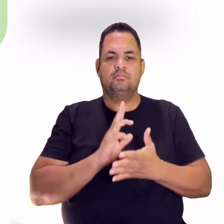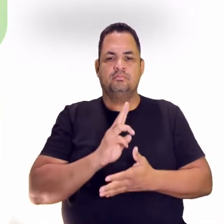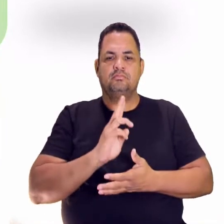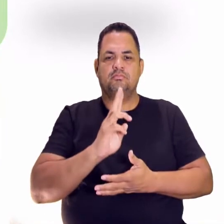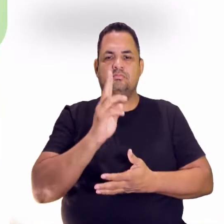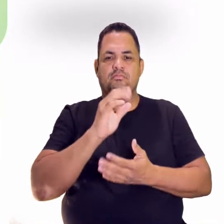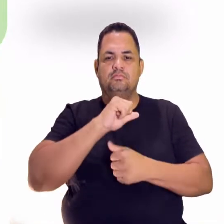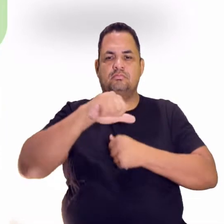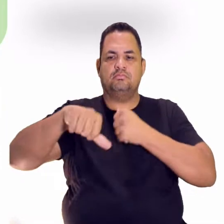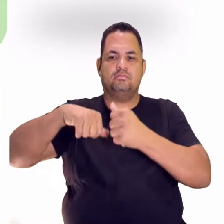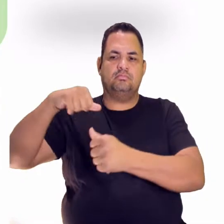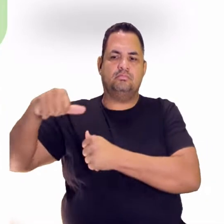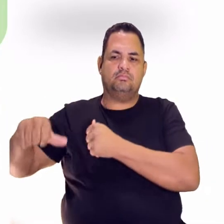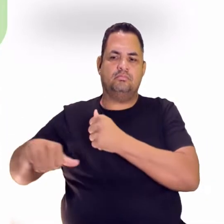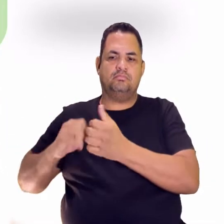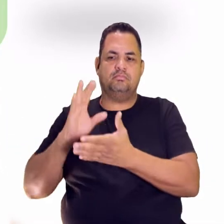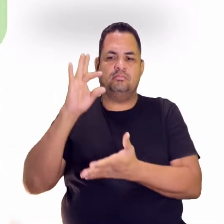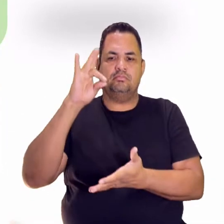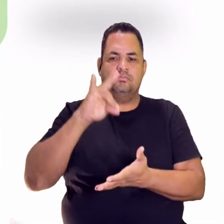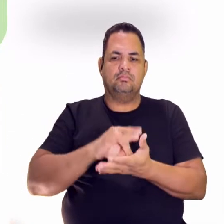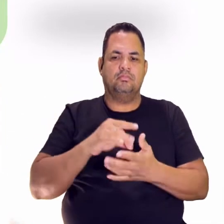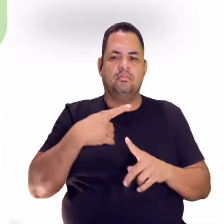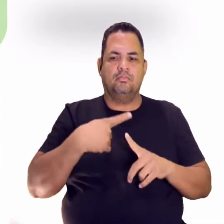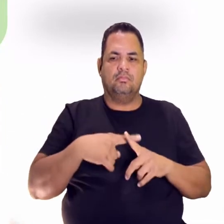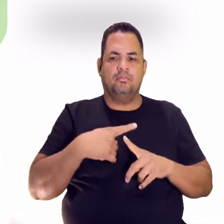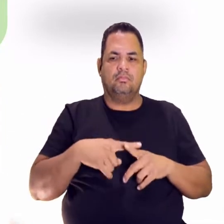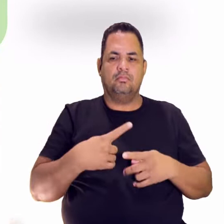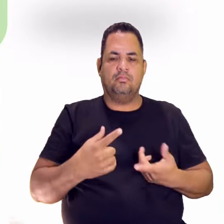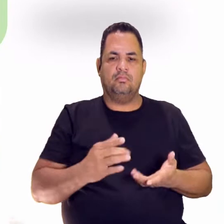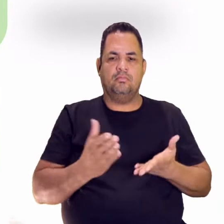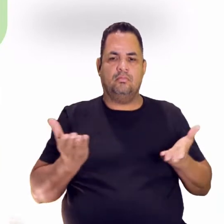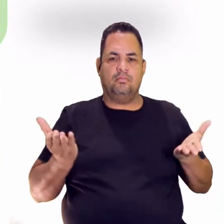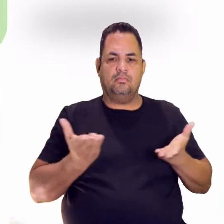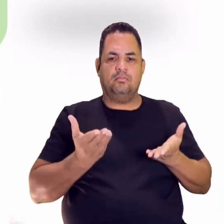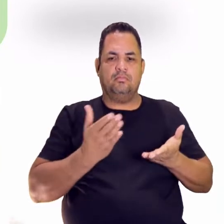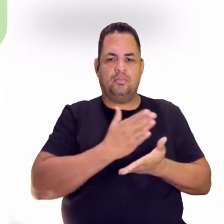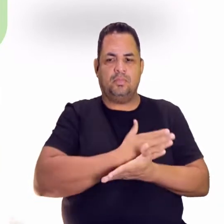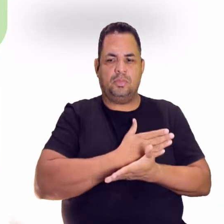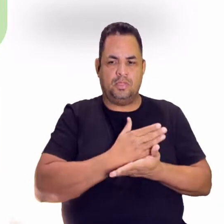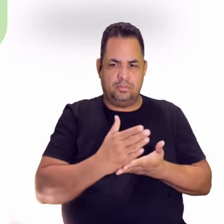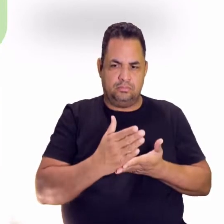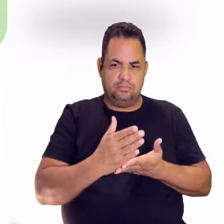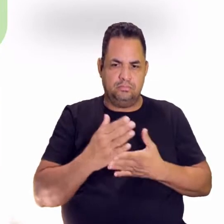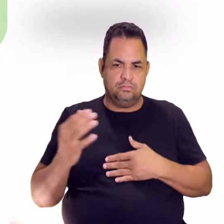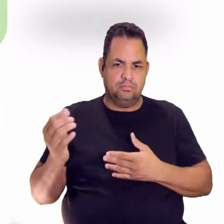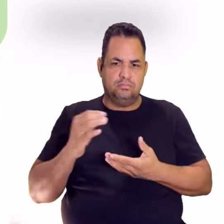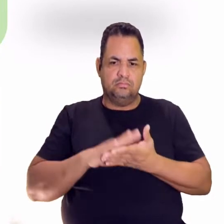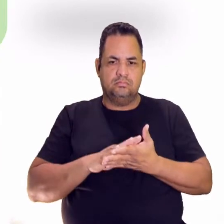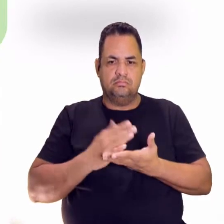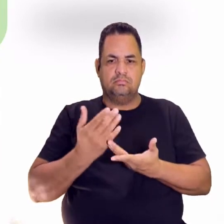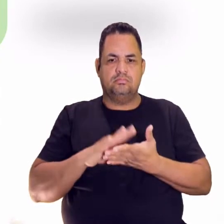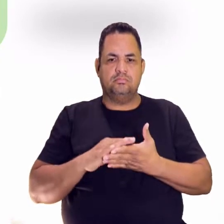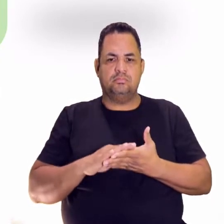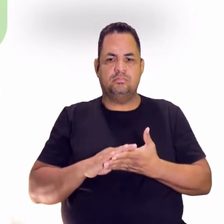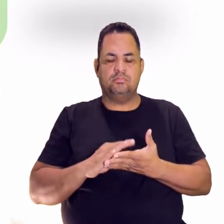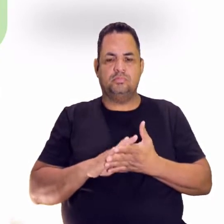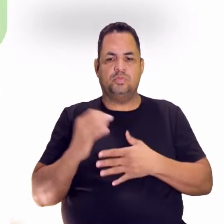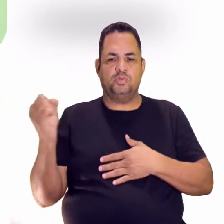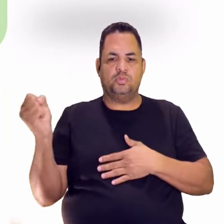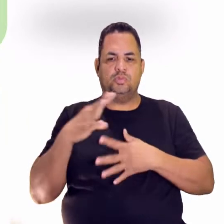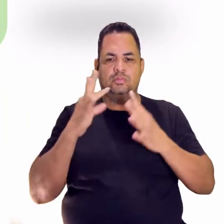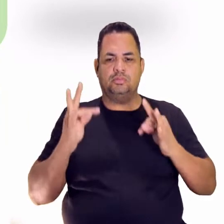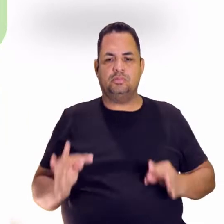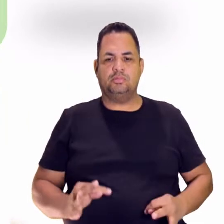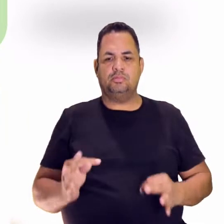constante modificação da realidade, porque agora que foi dada a largada para as inovações tecnológicas, o mundo